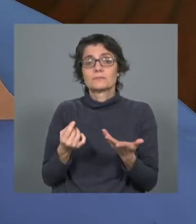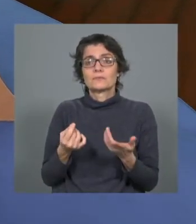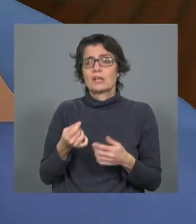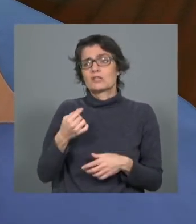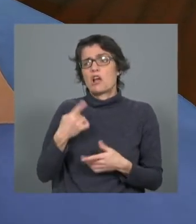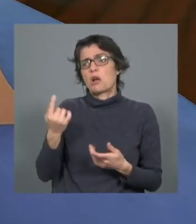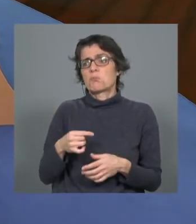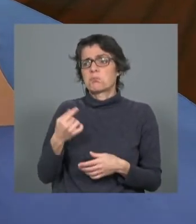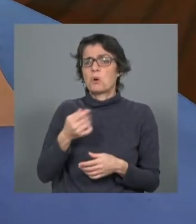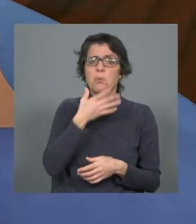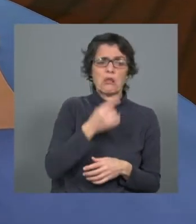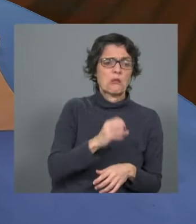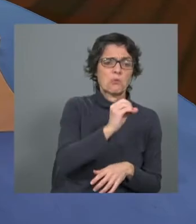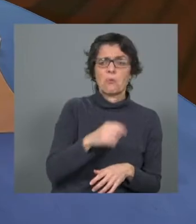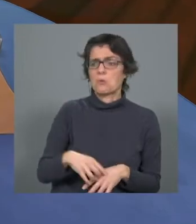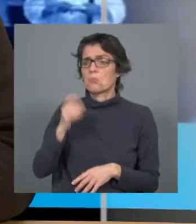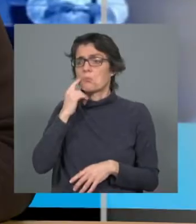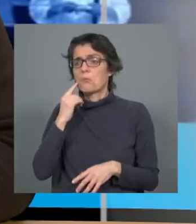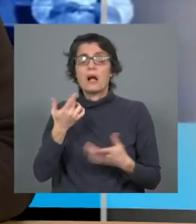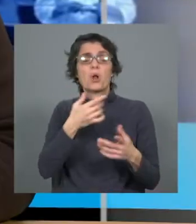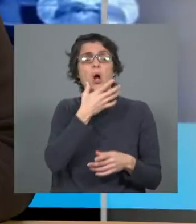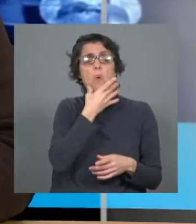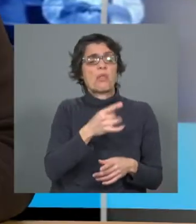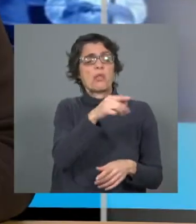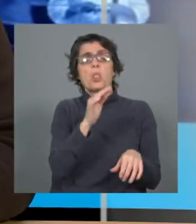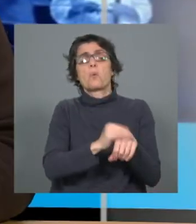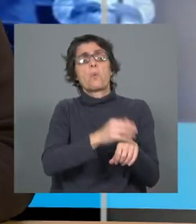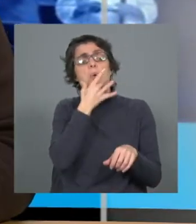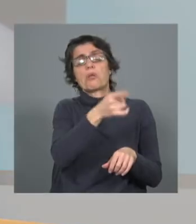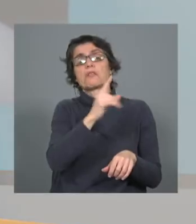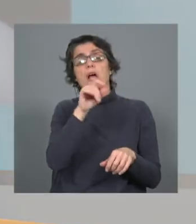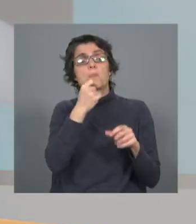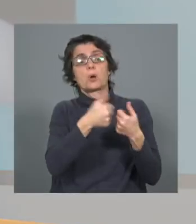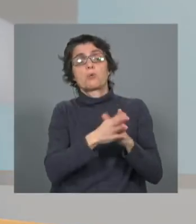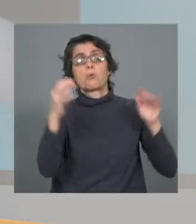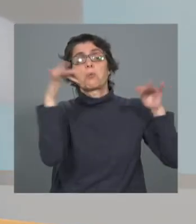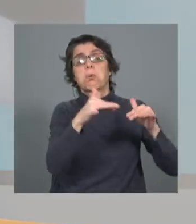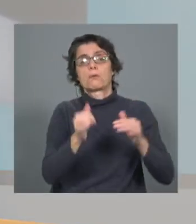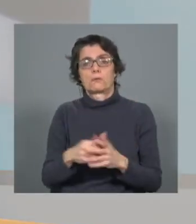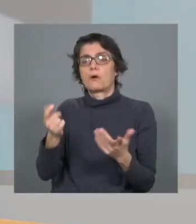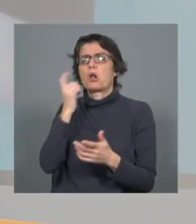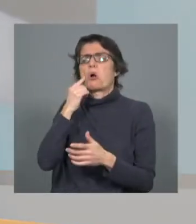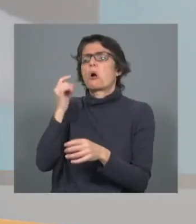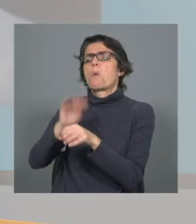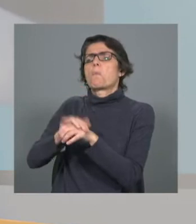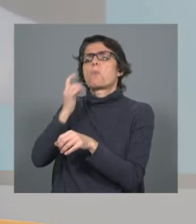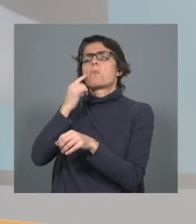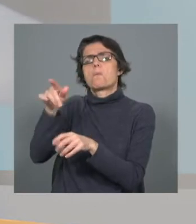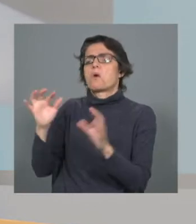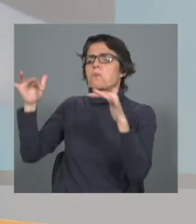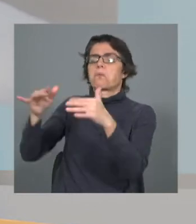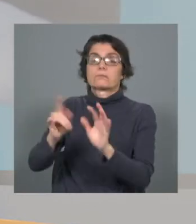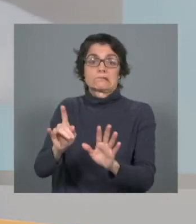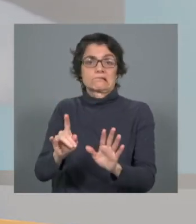Páscoa, culpar o Natal. Sim. Até porque, como à semelhança das escolas, não é a celebração em si que está em causa. Claro. É o contexto que...